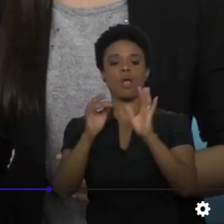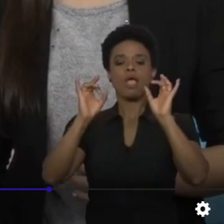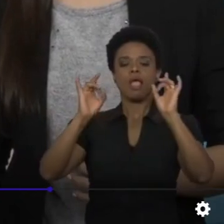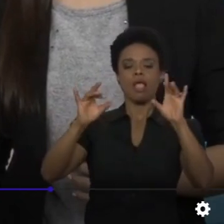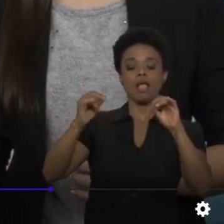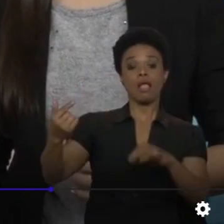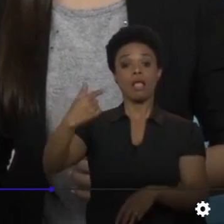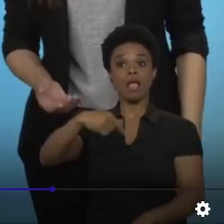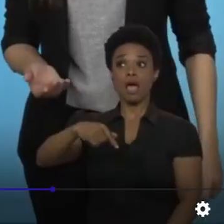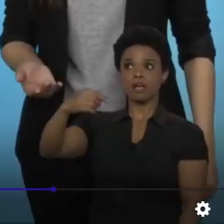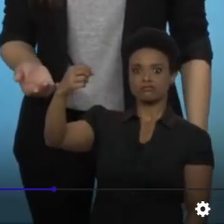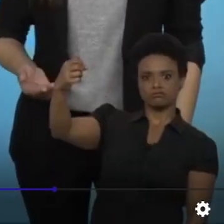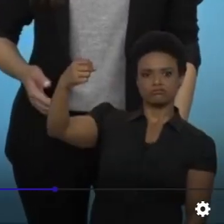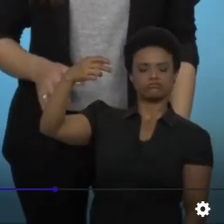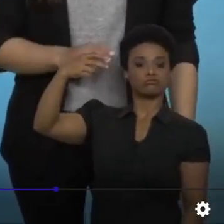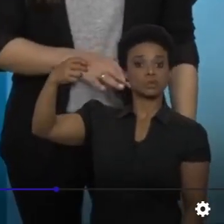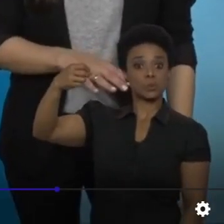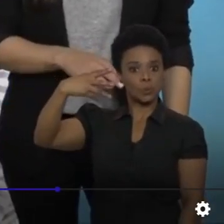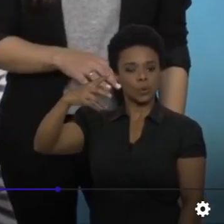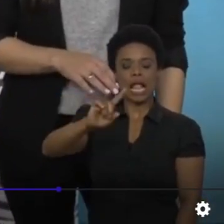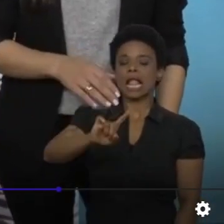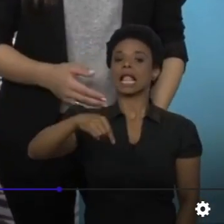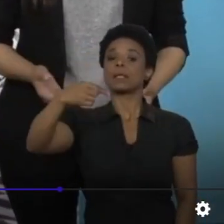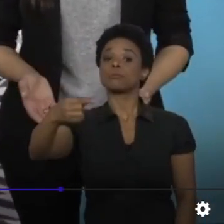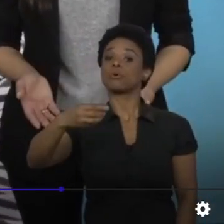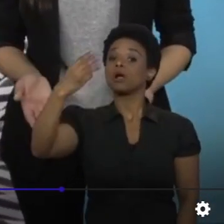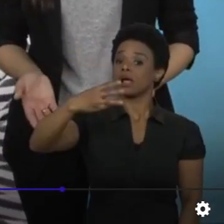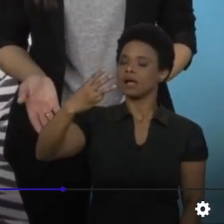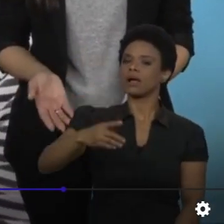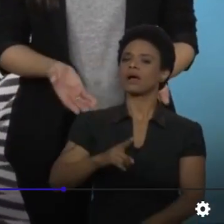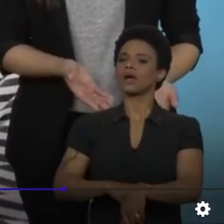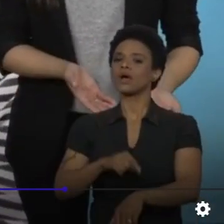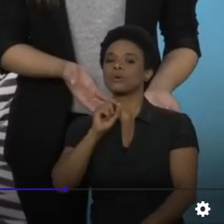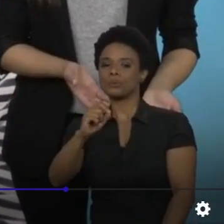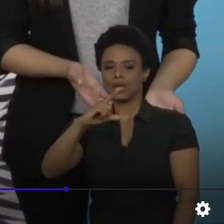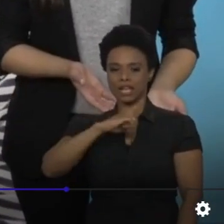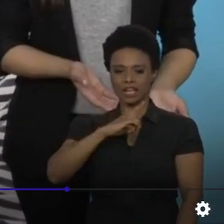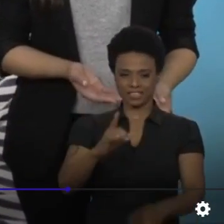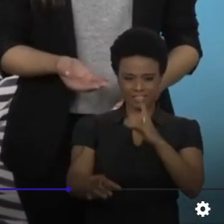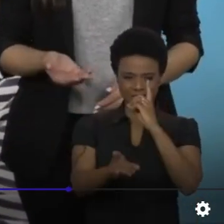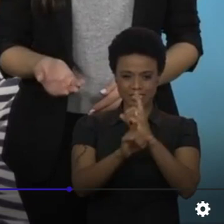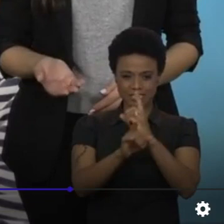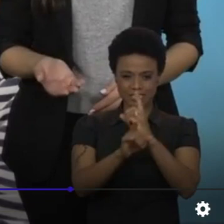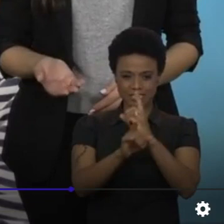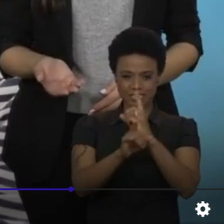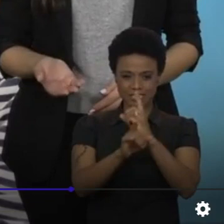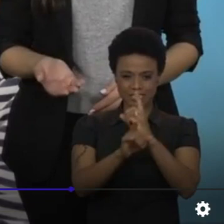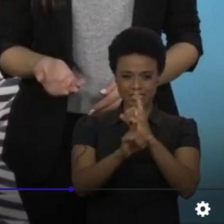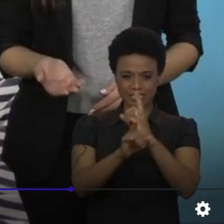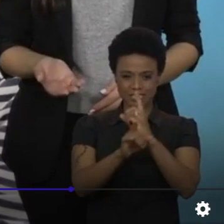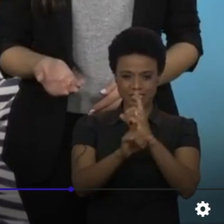cargas de iluminação. Em seguida, na terceira fase, nós levantamos os dados exigidos pela